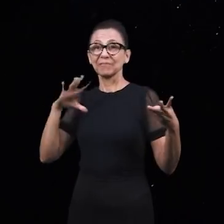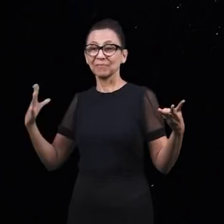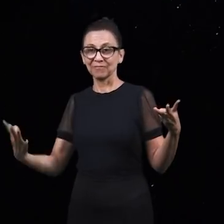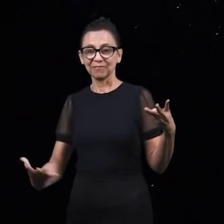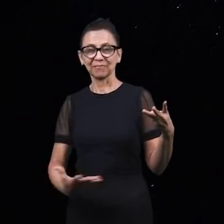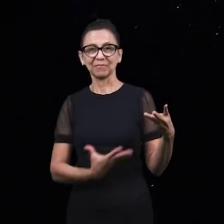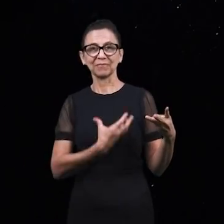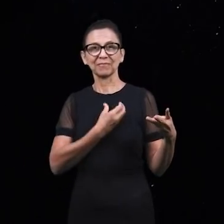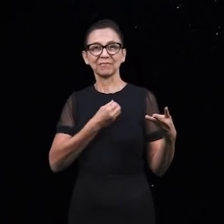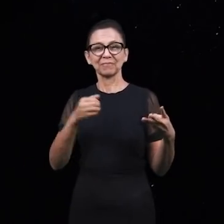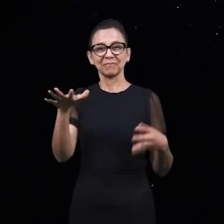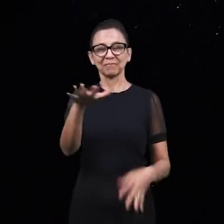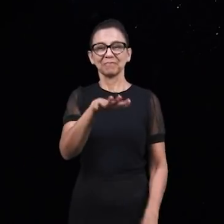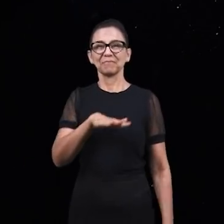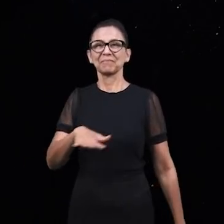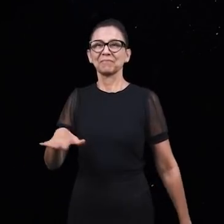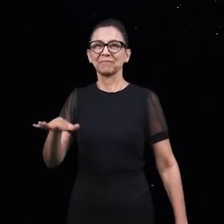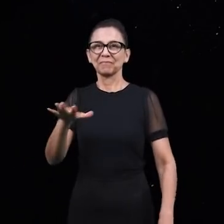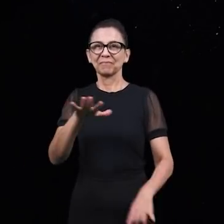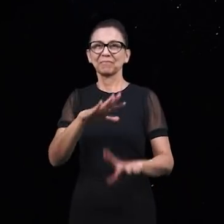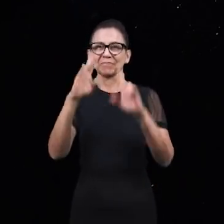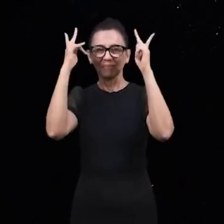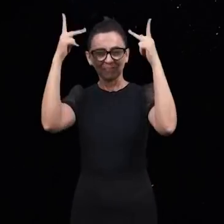Rei, Senhor,